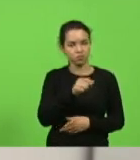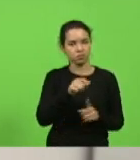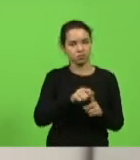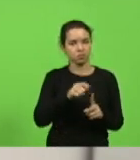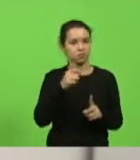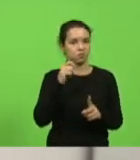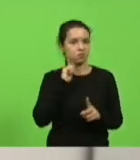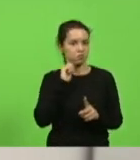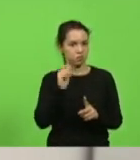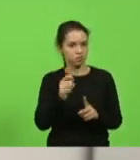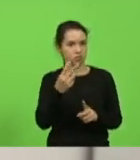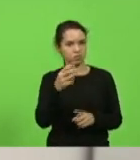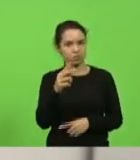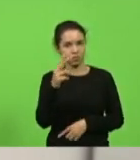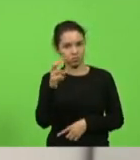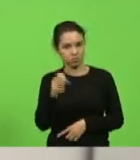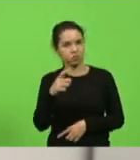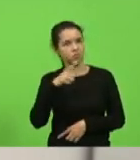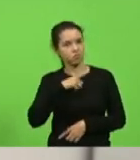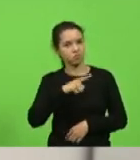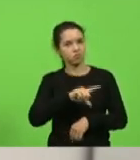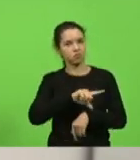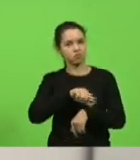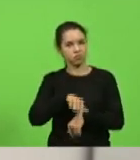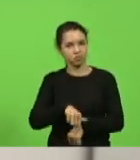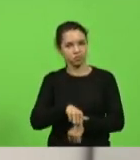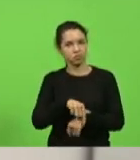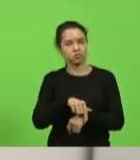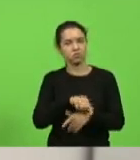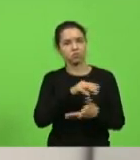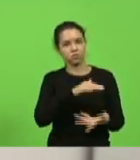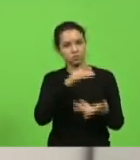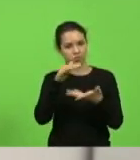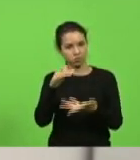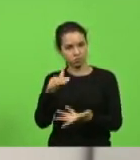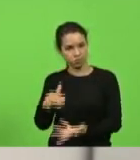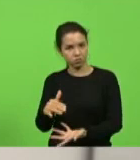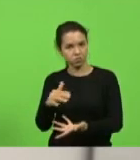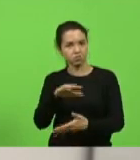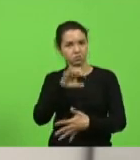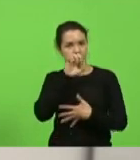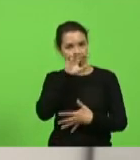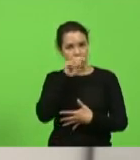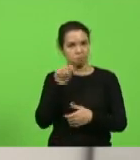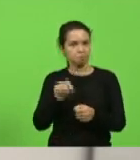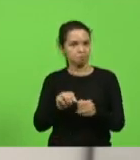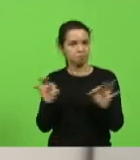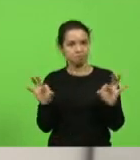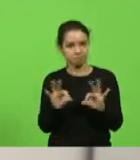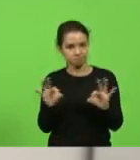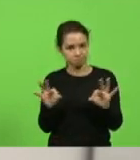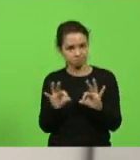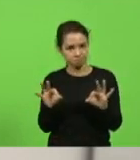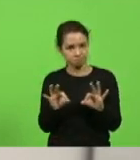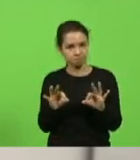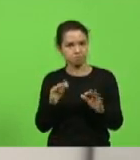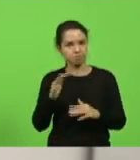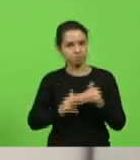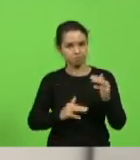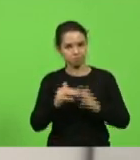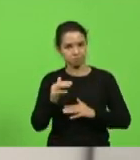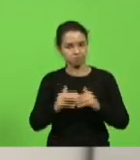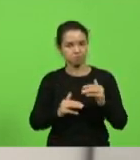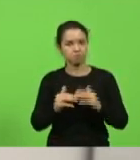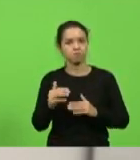11/4/2020, de que havia o atraso na entrega dos ventiladores pulmonares, ele nada fez. As suas ações passaram a